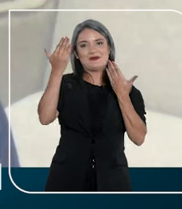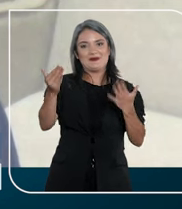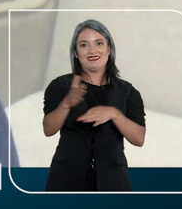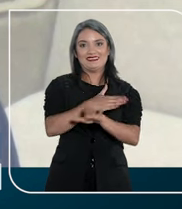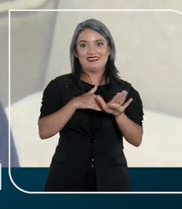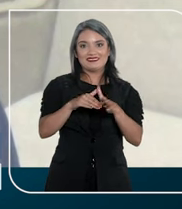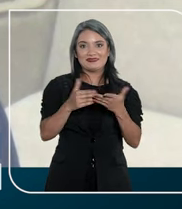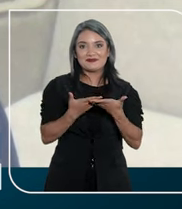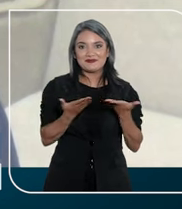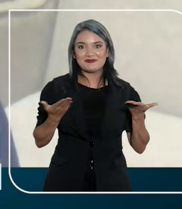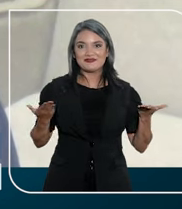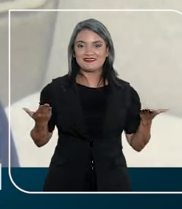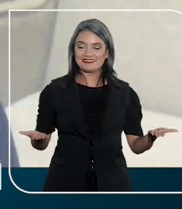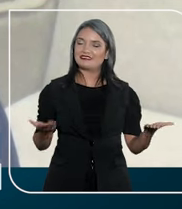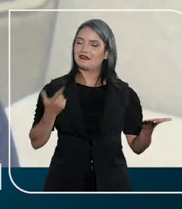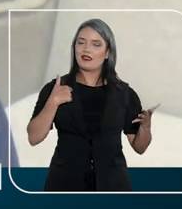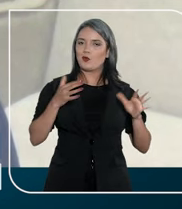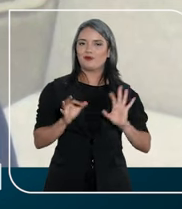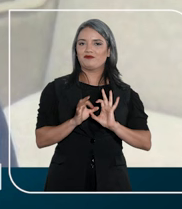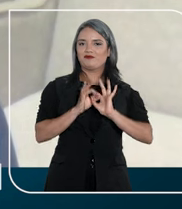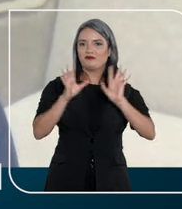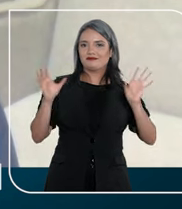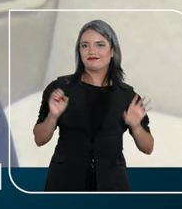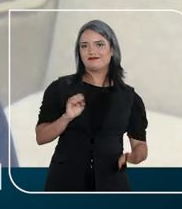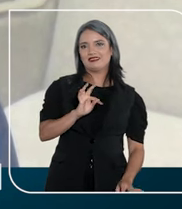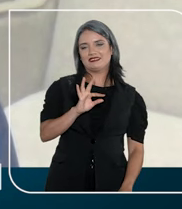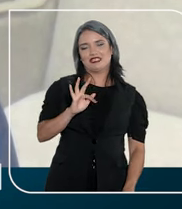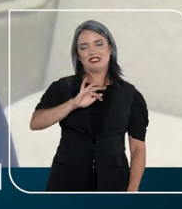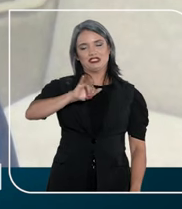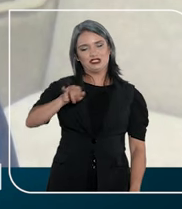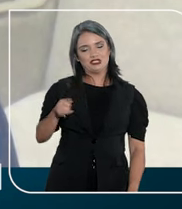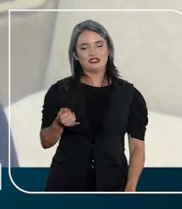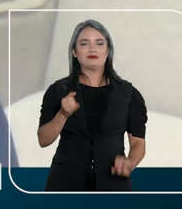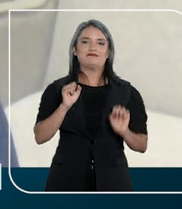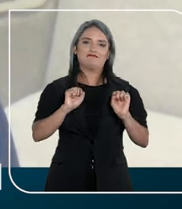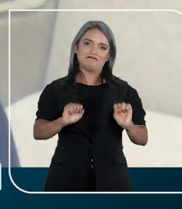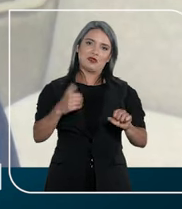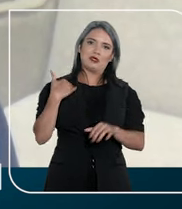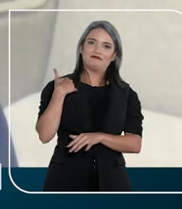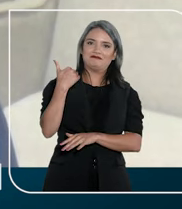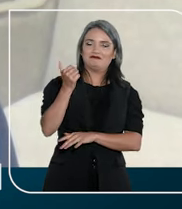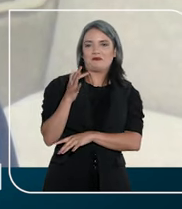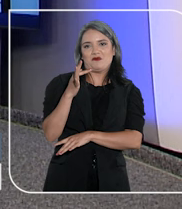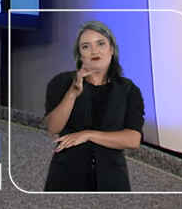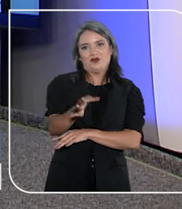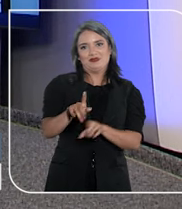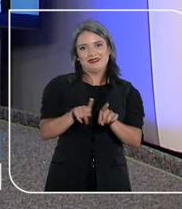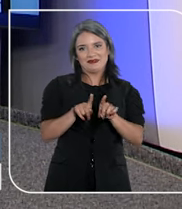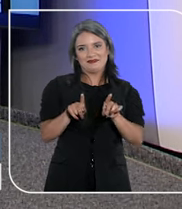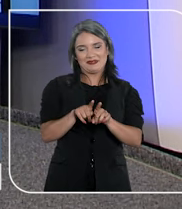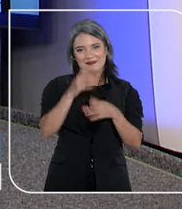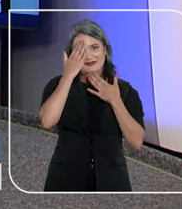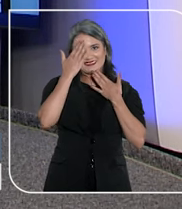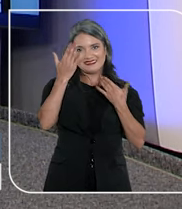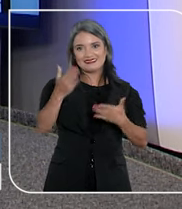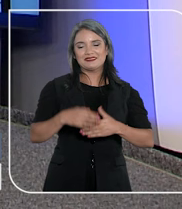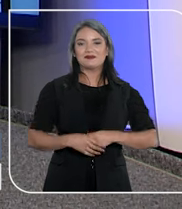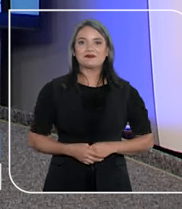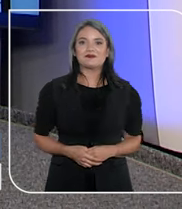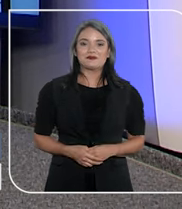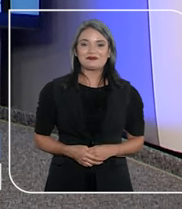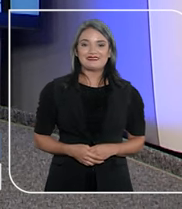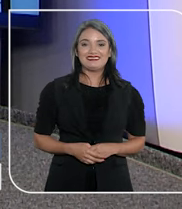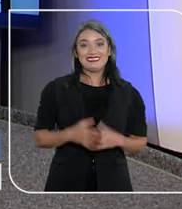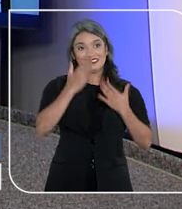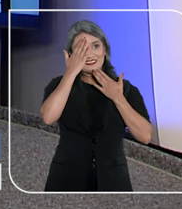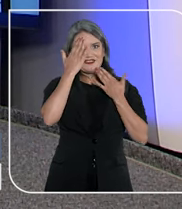todos e me colocar à disposição do Superior Tribunal de Justiça para futuras oportunidades. Muito obrigado. Oba, e a gente adorou